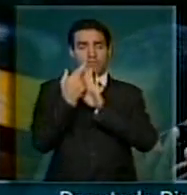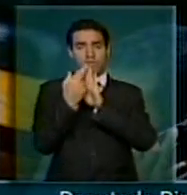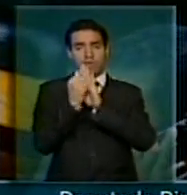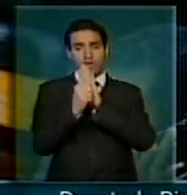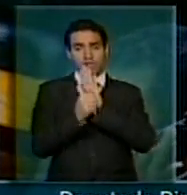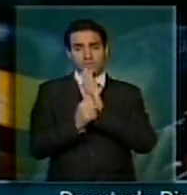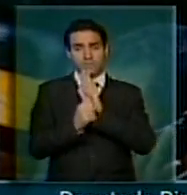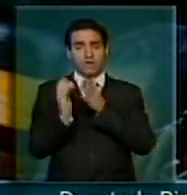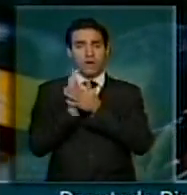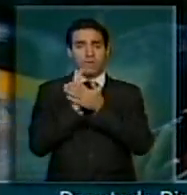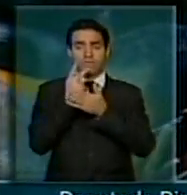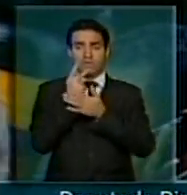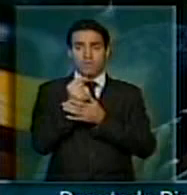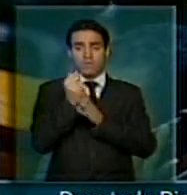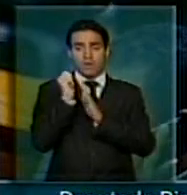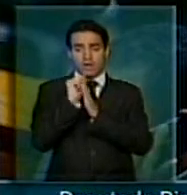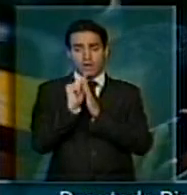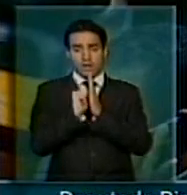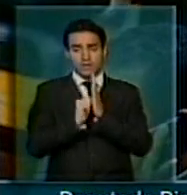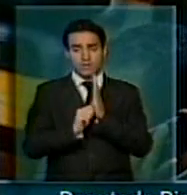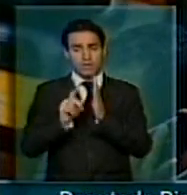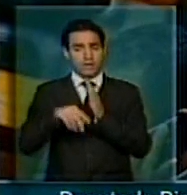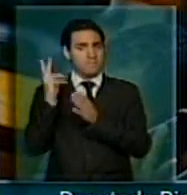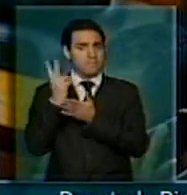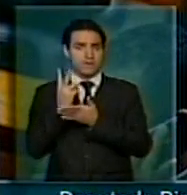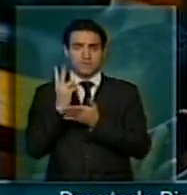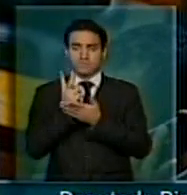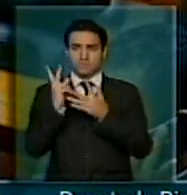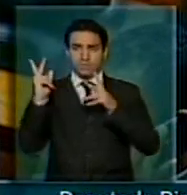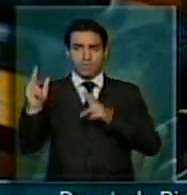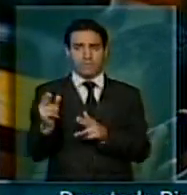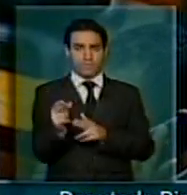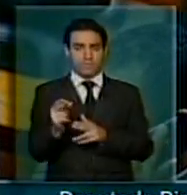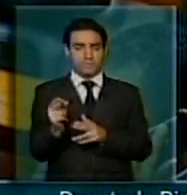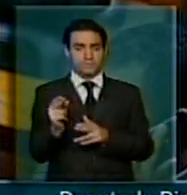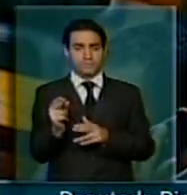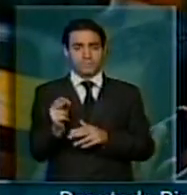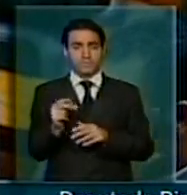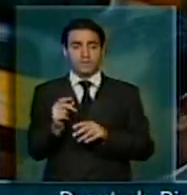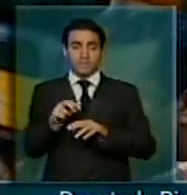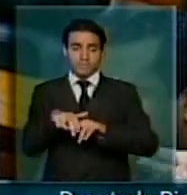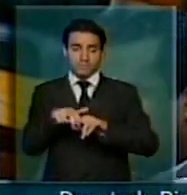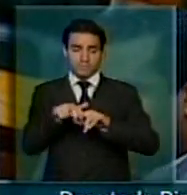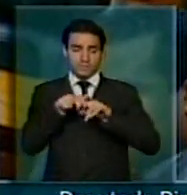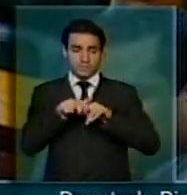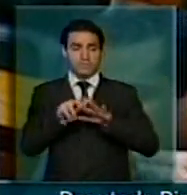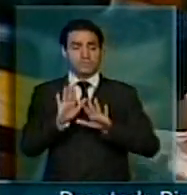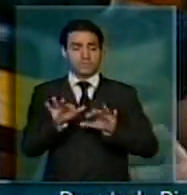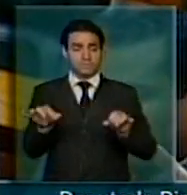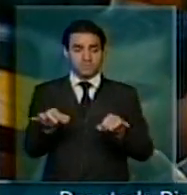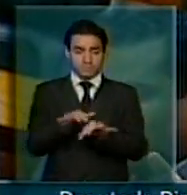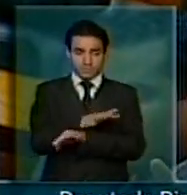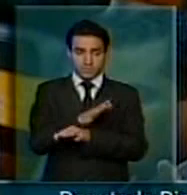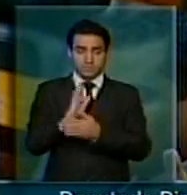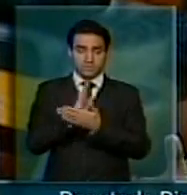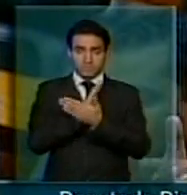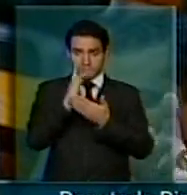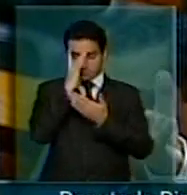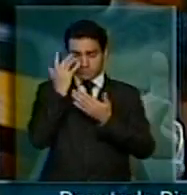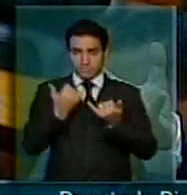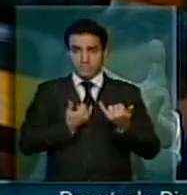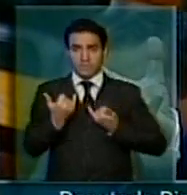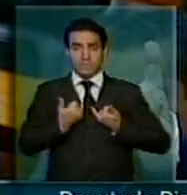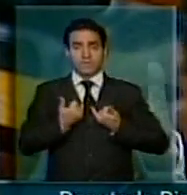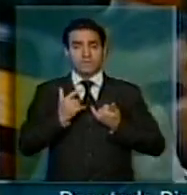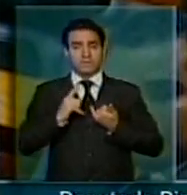Alguns argumentam que o relatório será o mesmo que foi apresentado. E, em função disso, já existem, segundo informações,